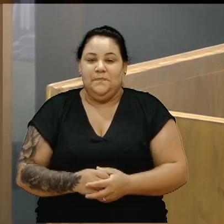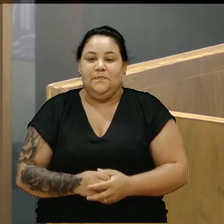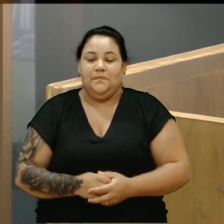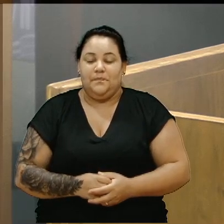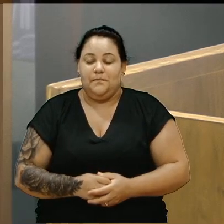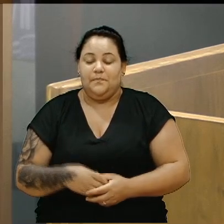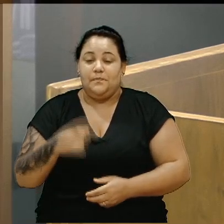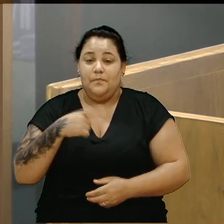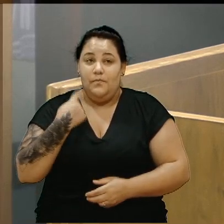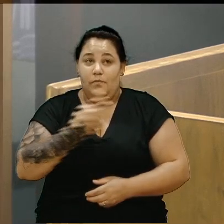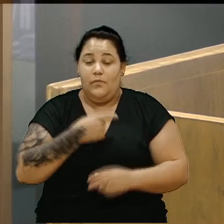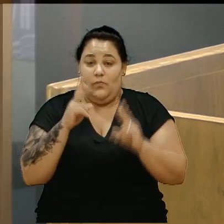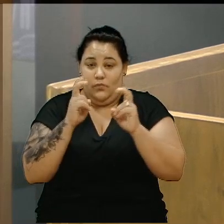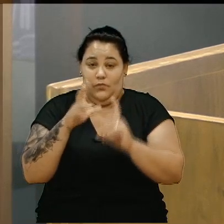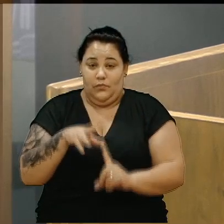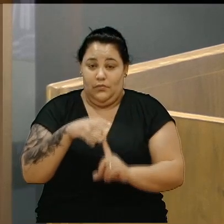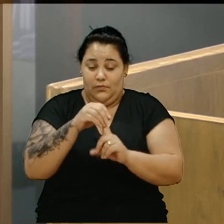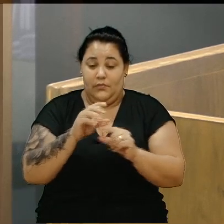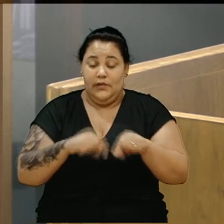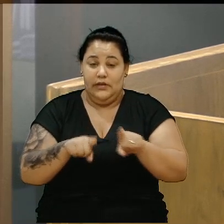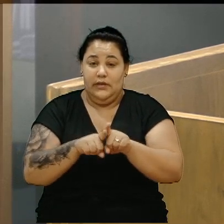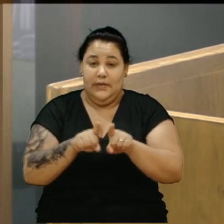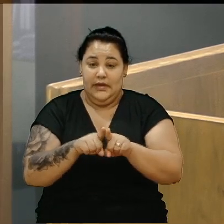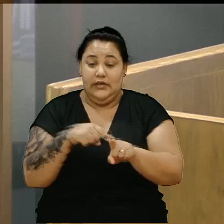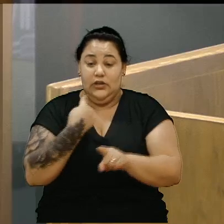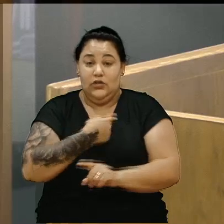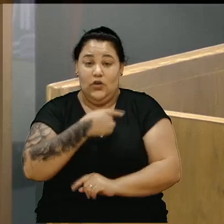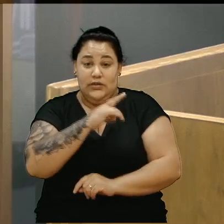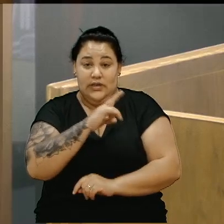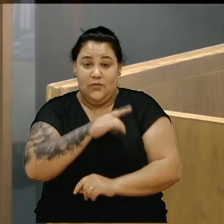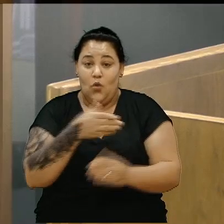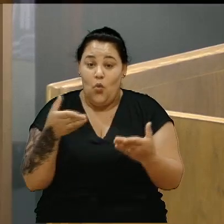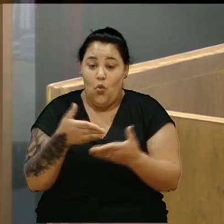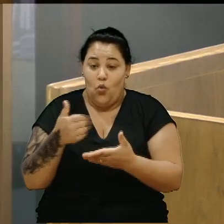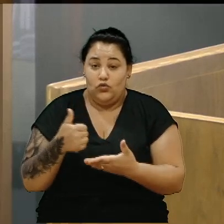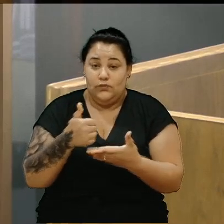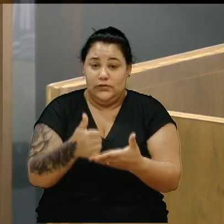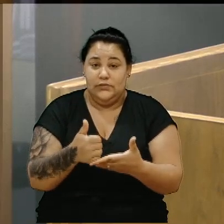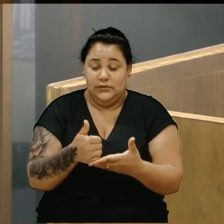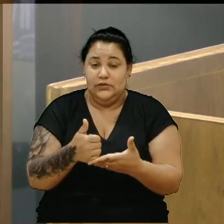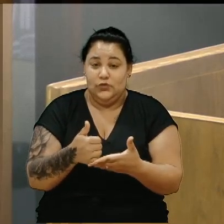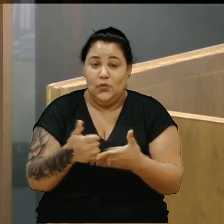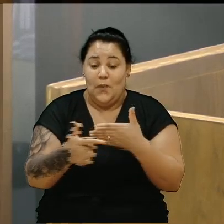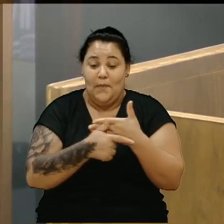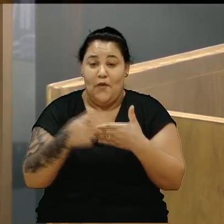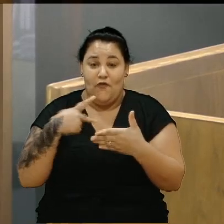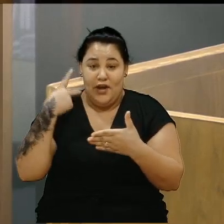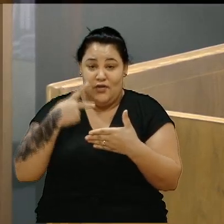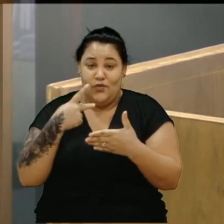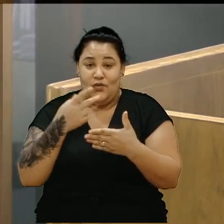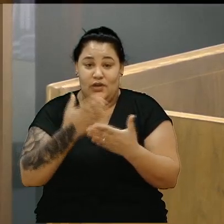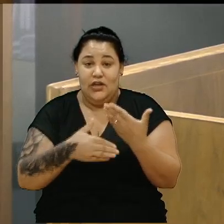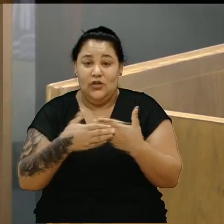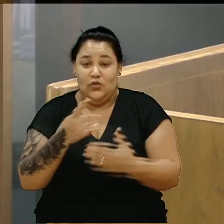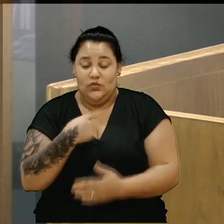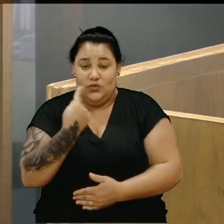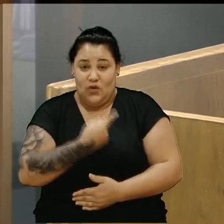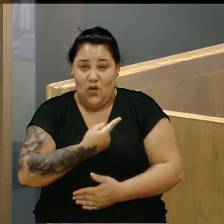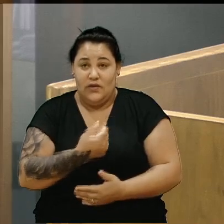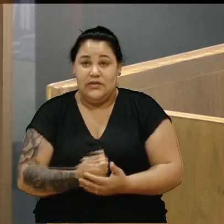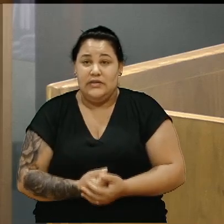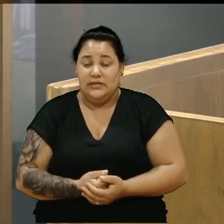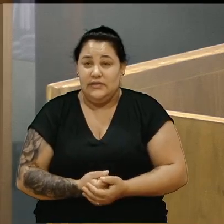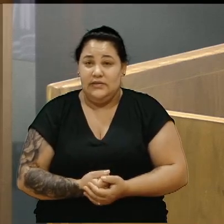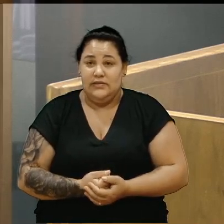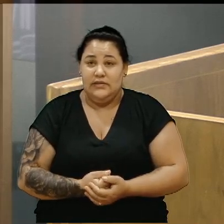E o nosso lema que nós temos hoje no gabinete, como vereador, e todos nós aqui,